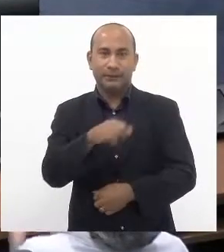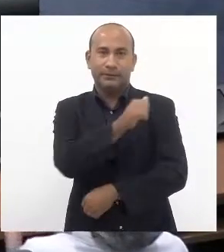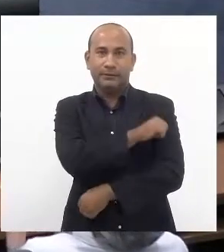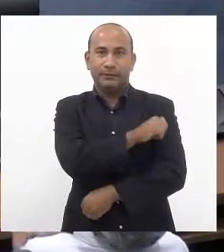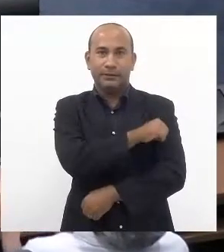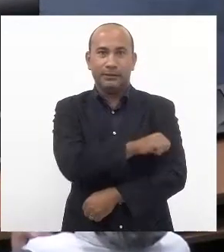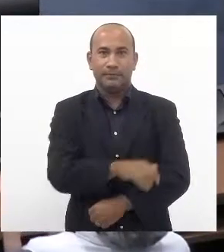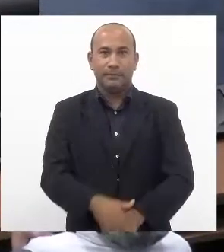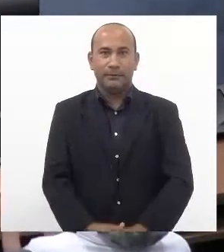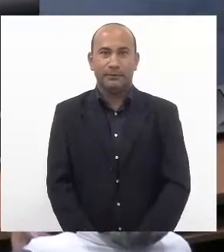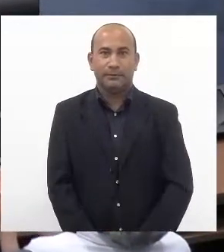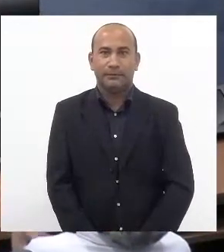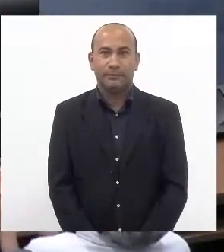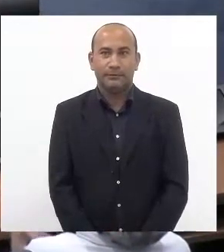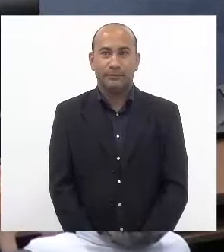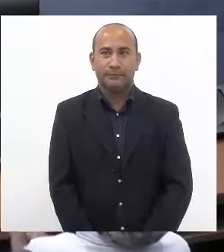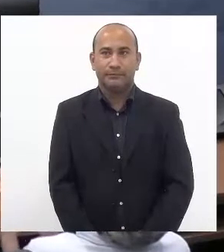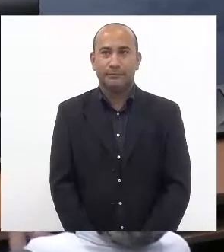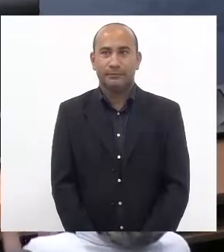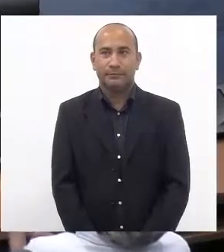Janeiro.